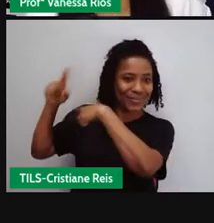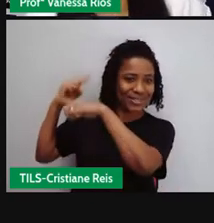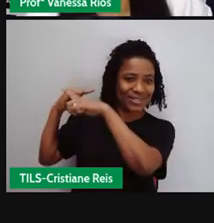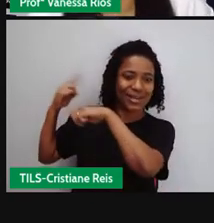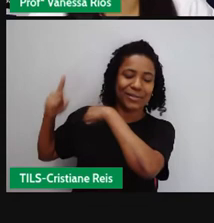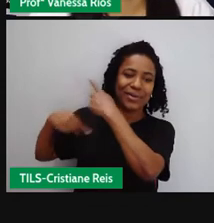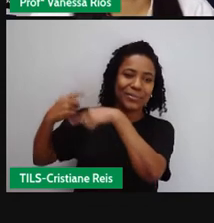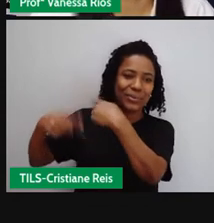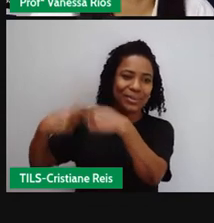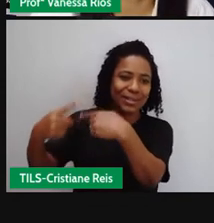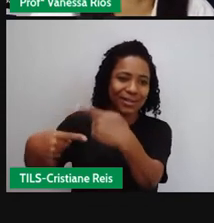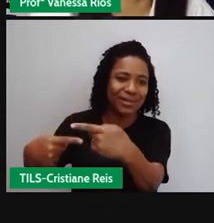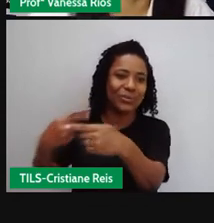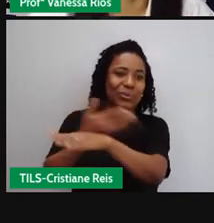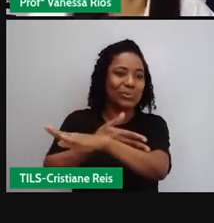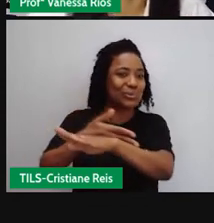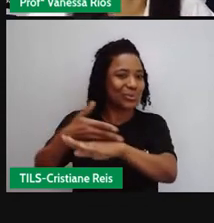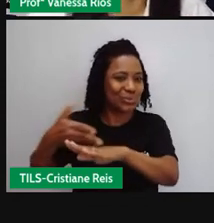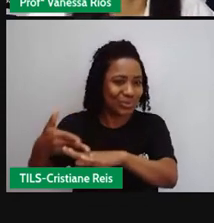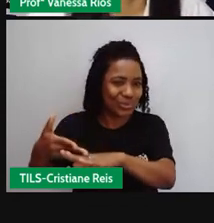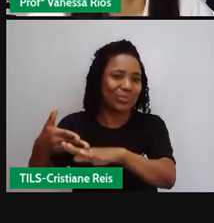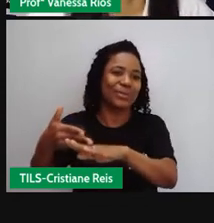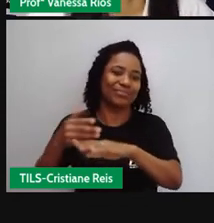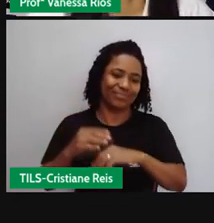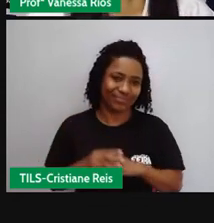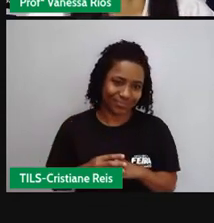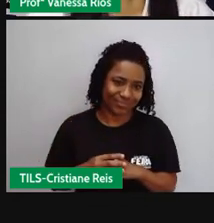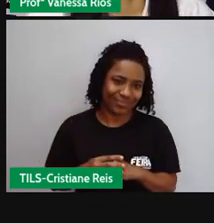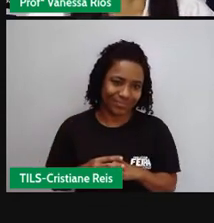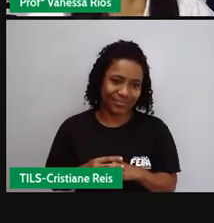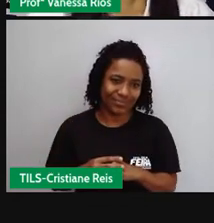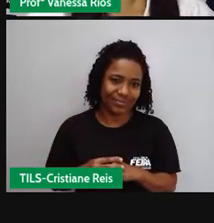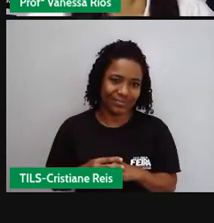os costumes, muda as construções, muda